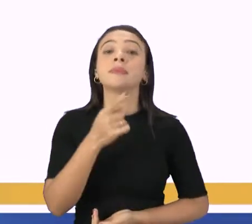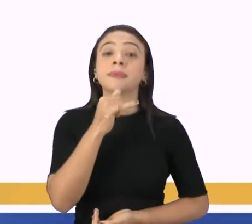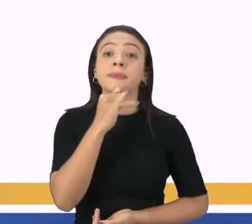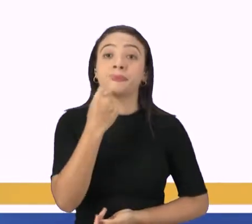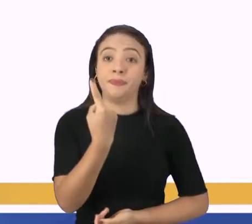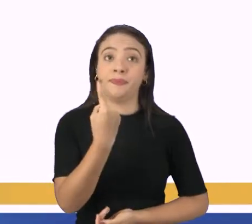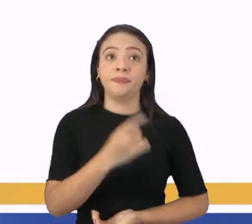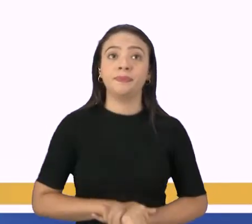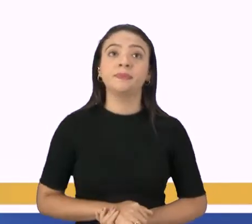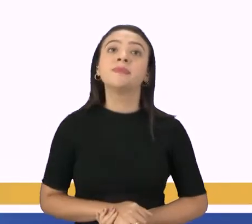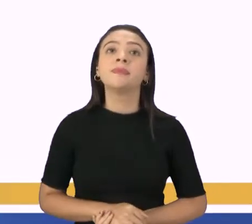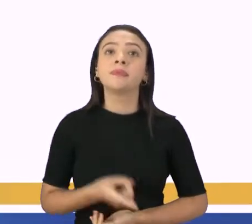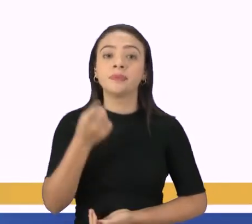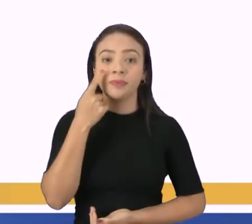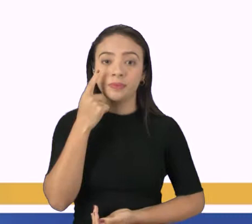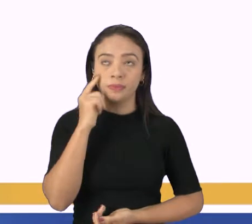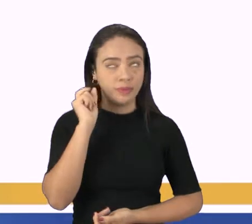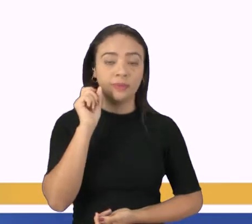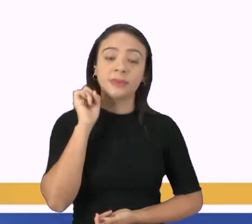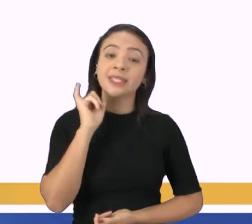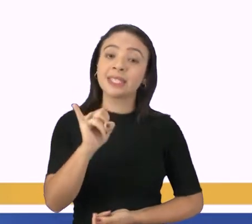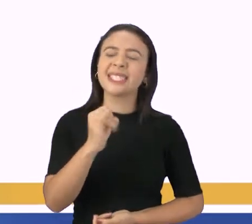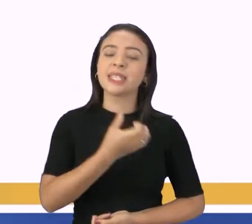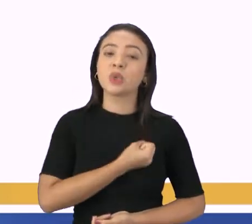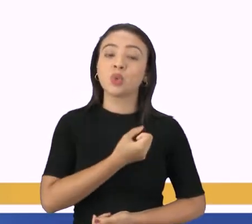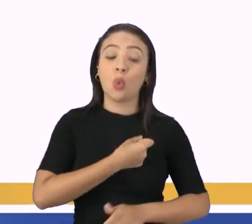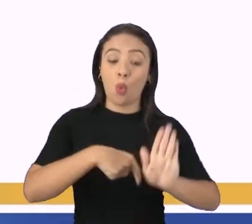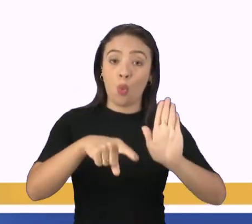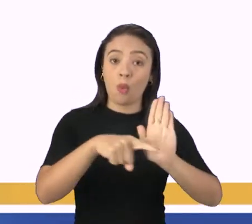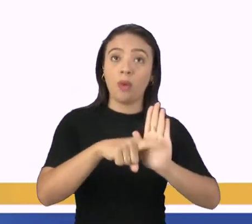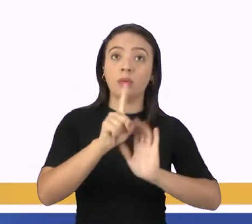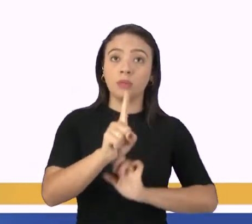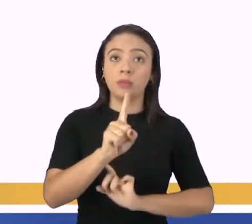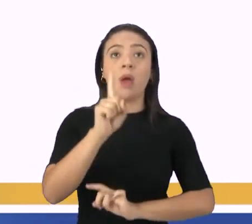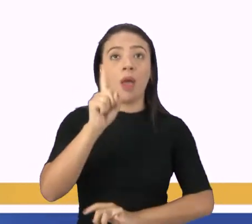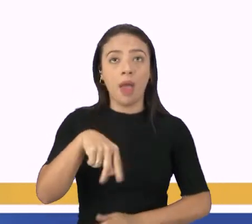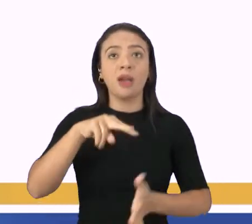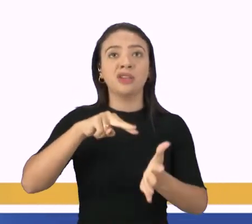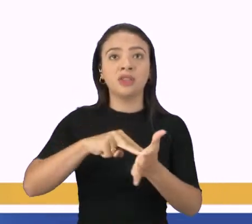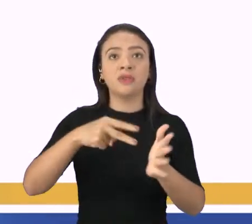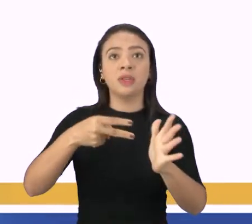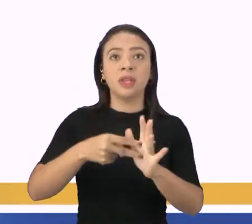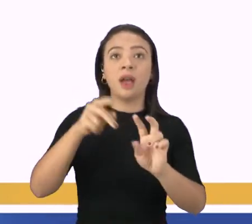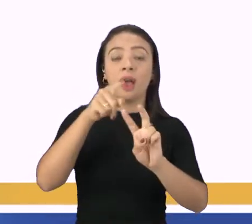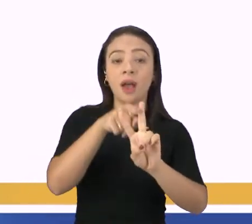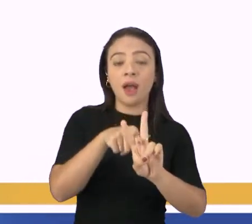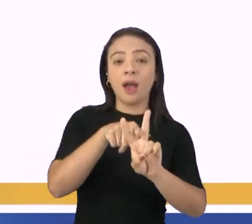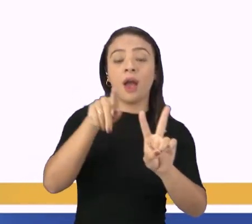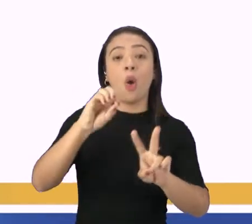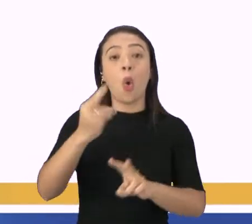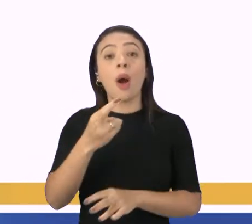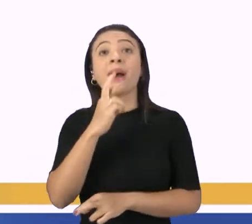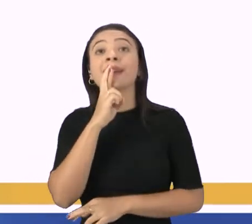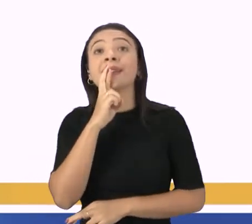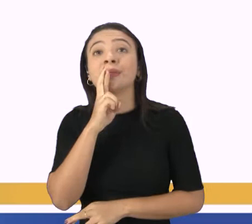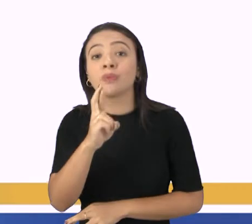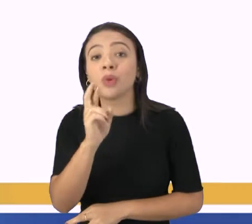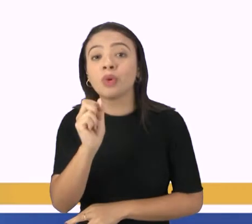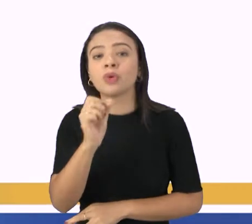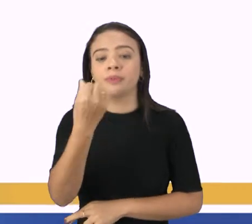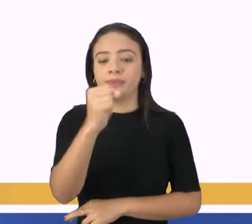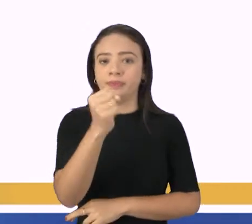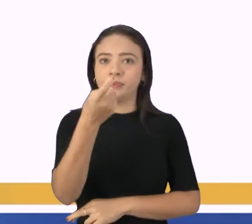Exemplo 1. Vamos verificar se o número menos 1 é a raiz ou a solução, da